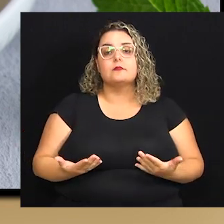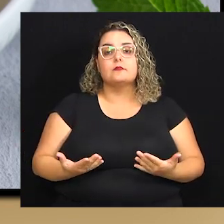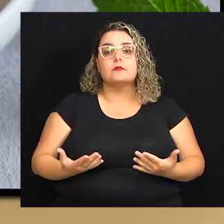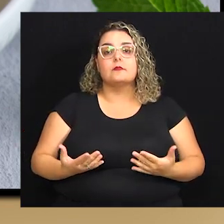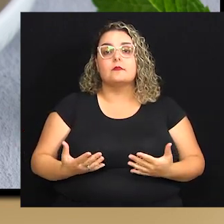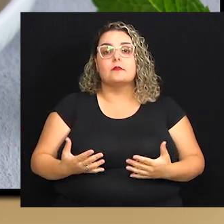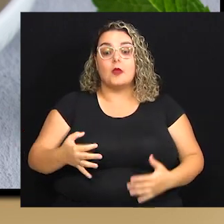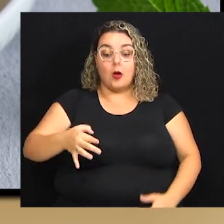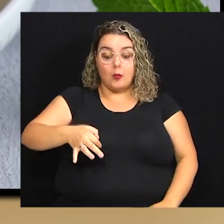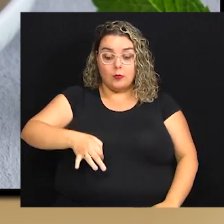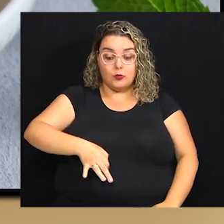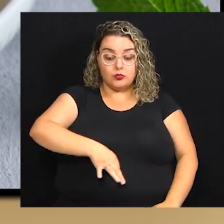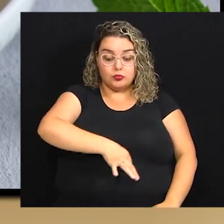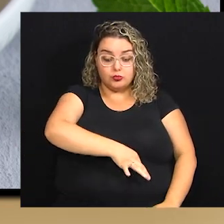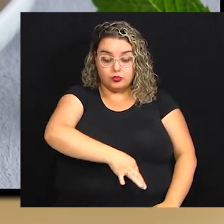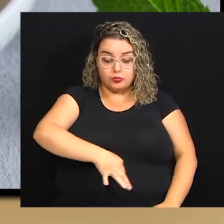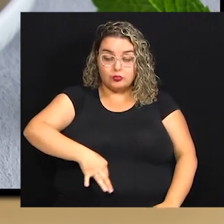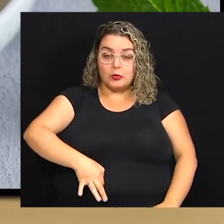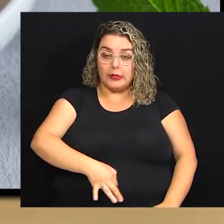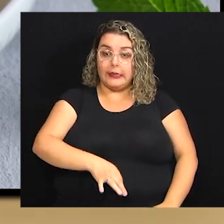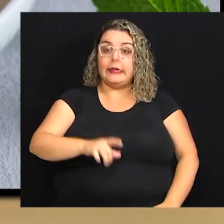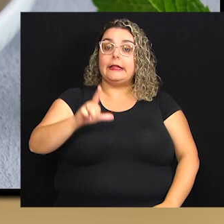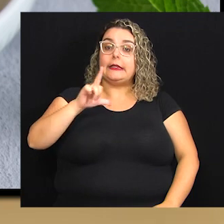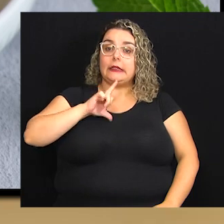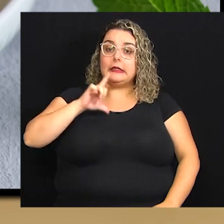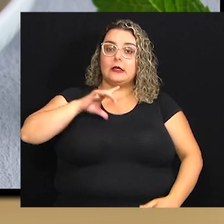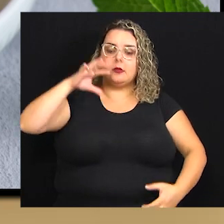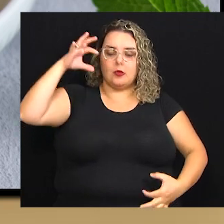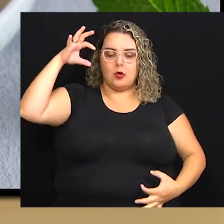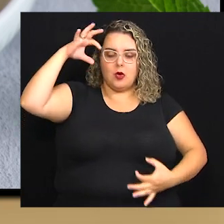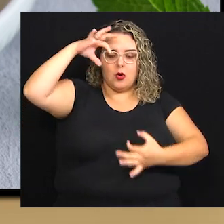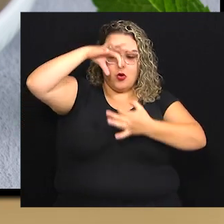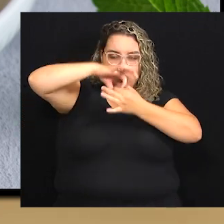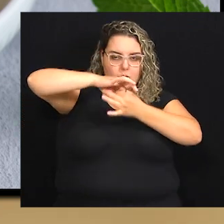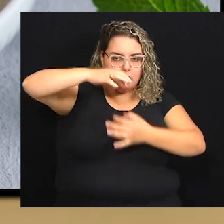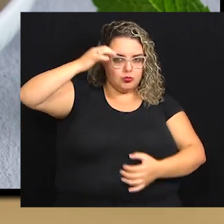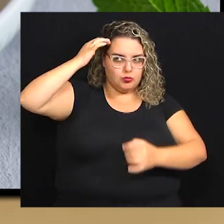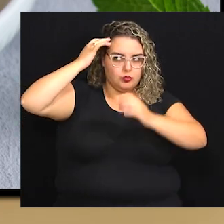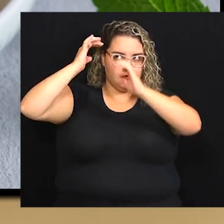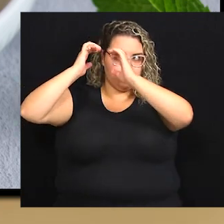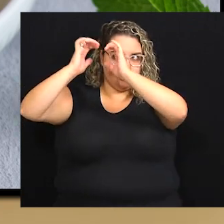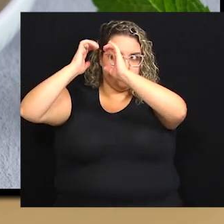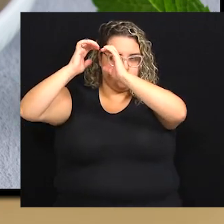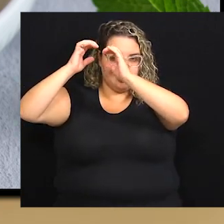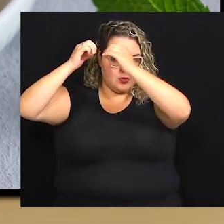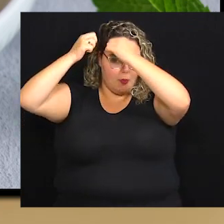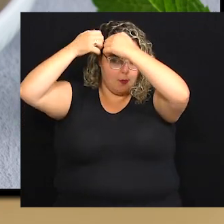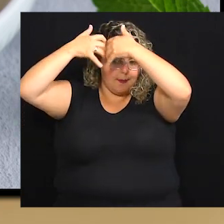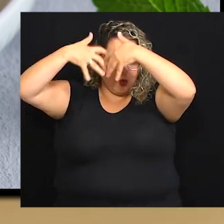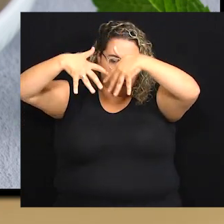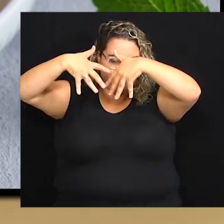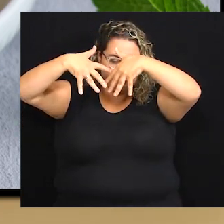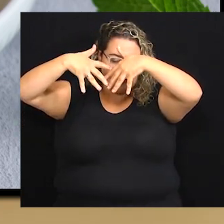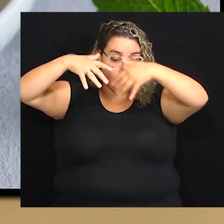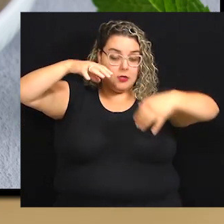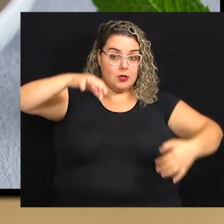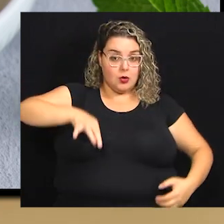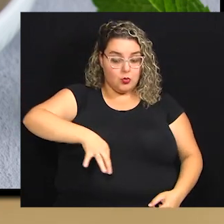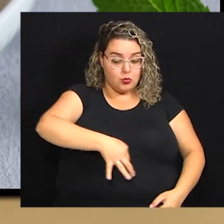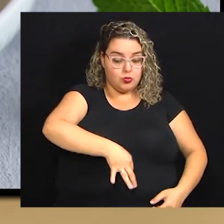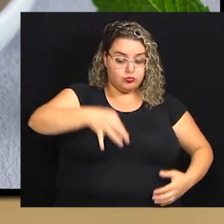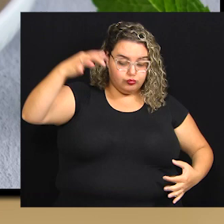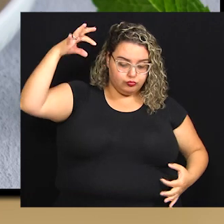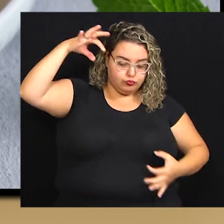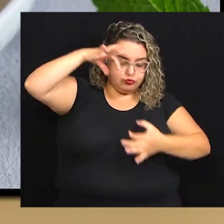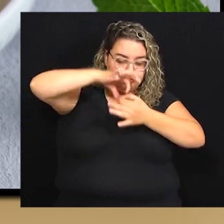de absorção intestinal, que a gente já sabe que existe uma ligação enorme entre o cérebro e o intestino, quando ele